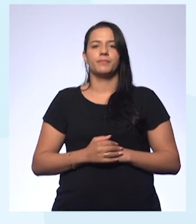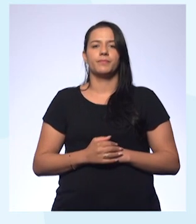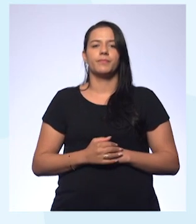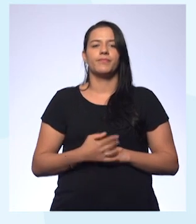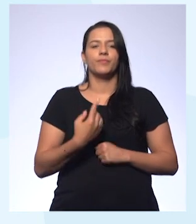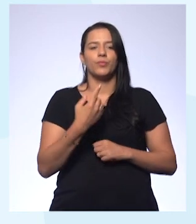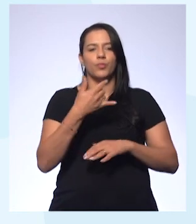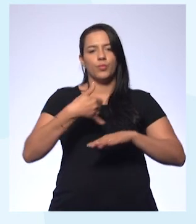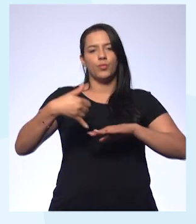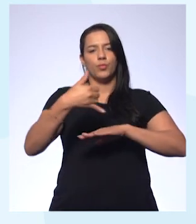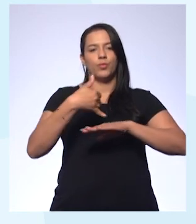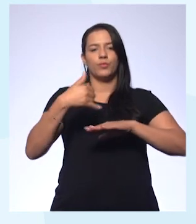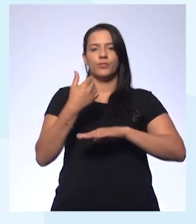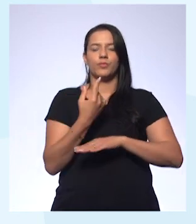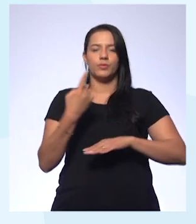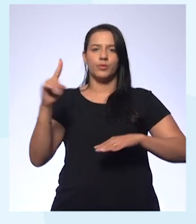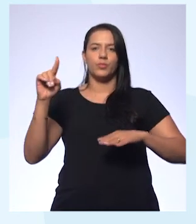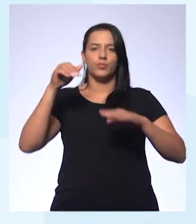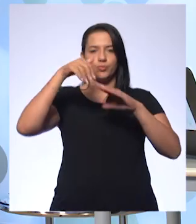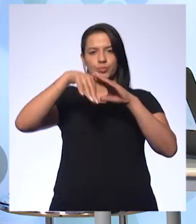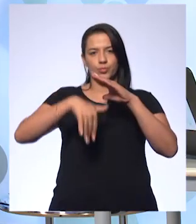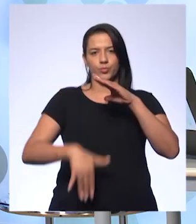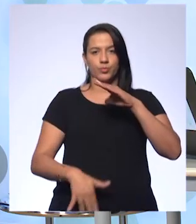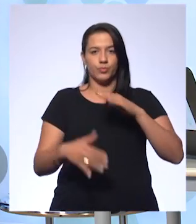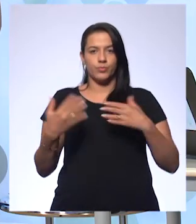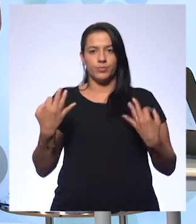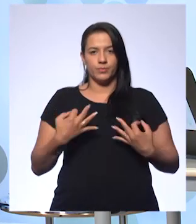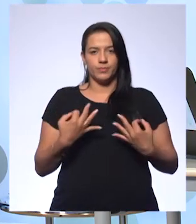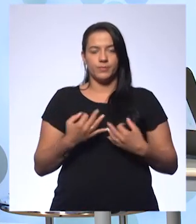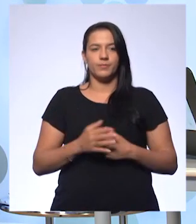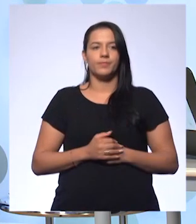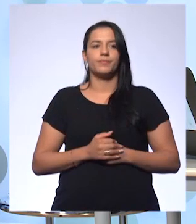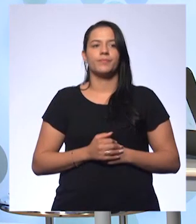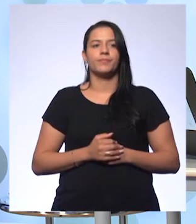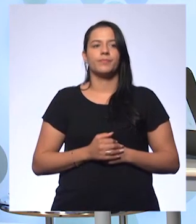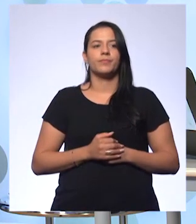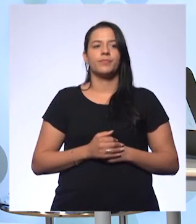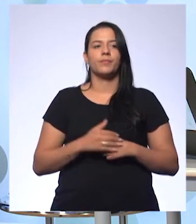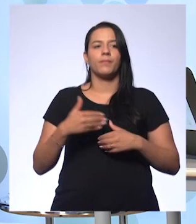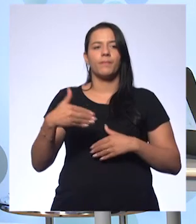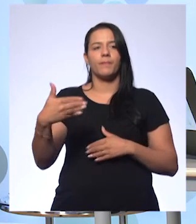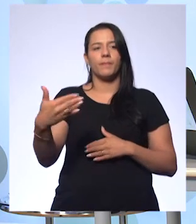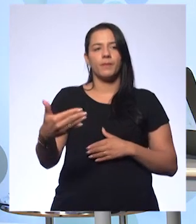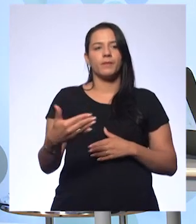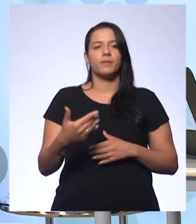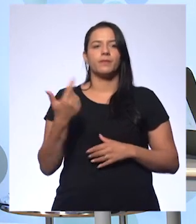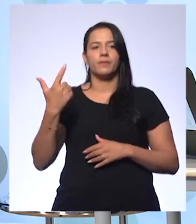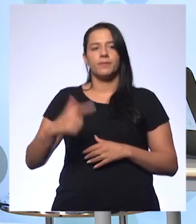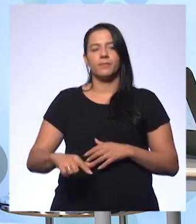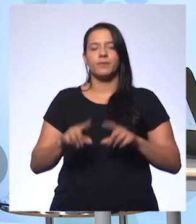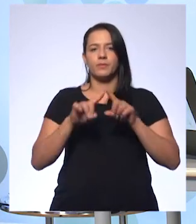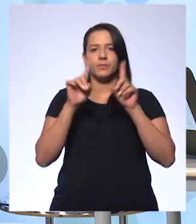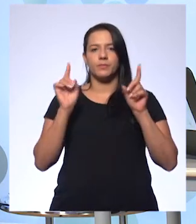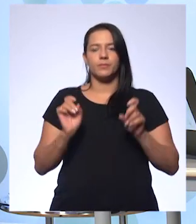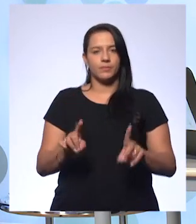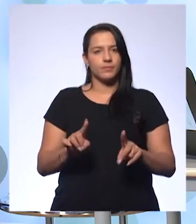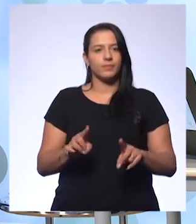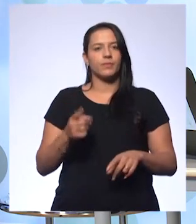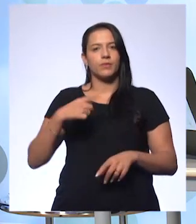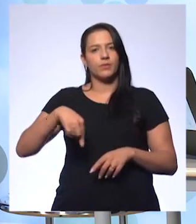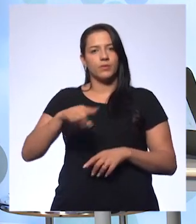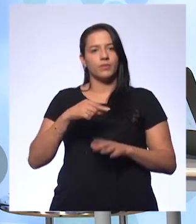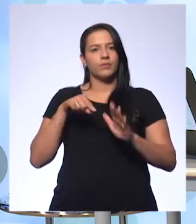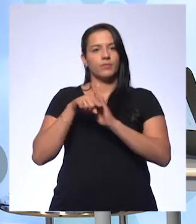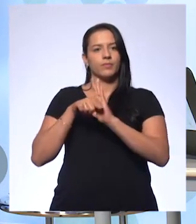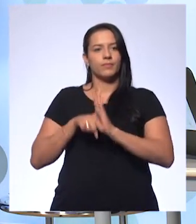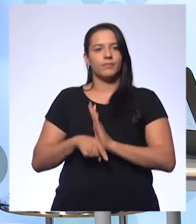em relação a essa questão, perfeito? Aí, dando continuidade aqui, eu tenho uma questão, né, que a gente vai analisar, mas eu vou